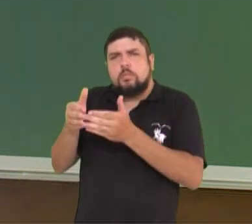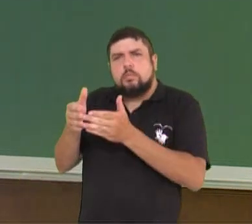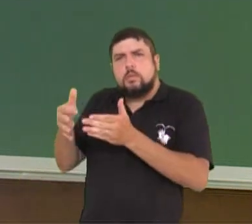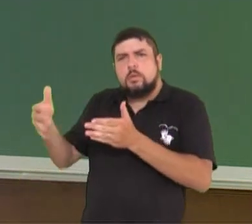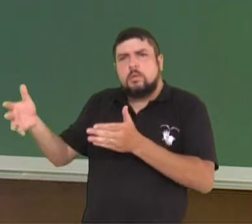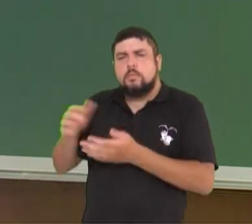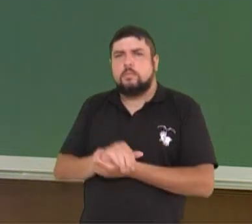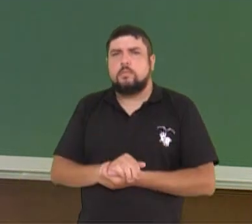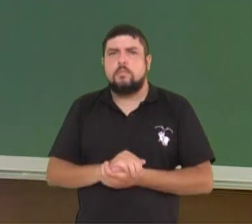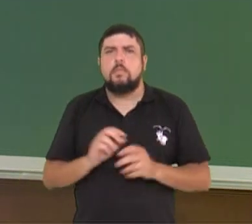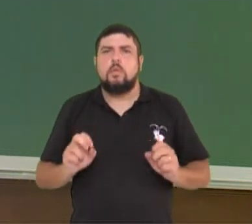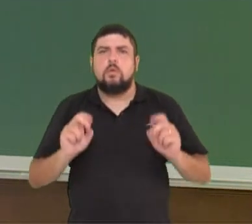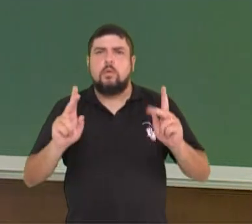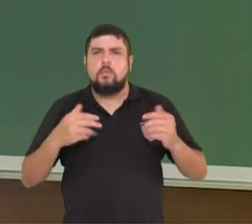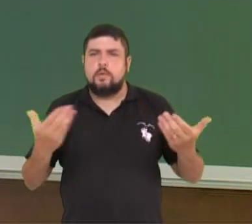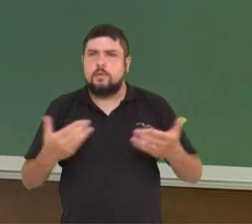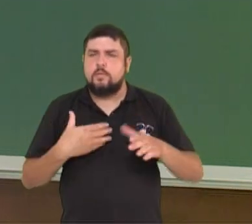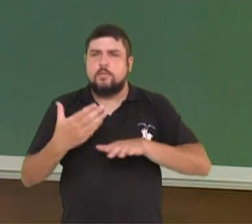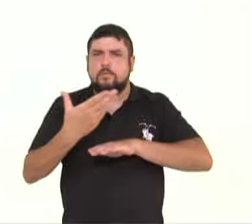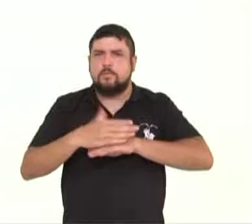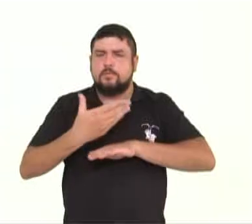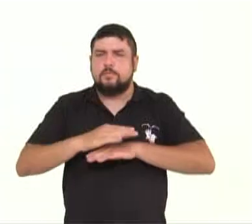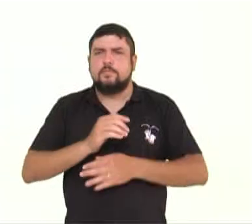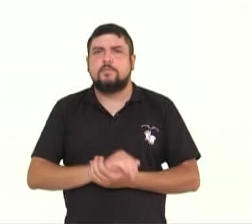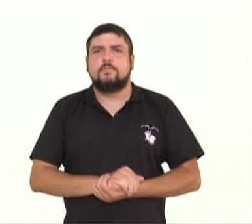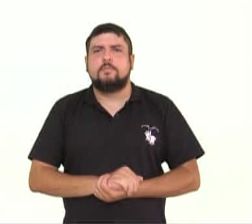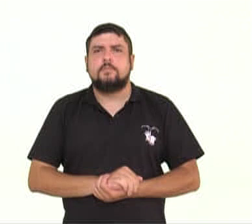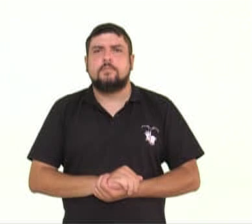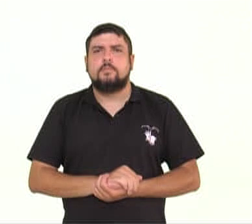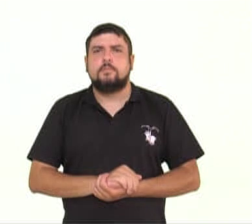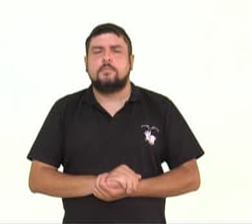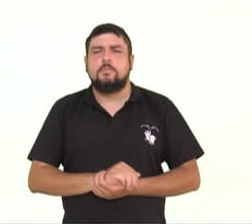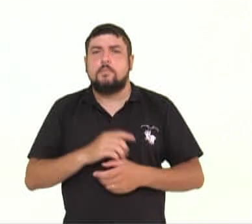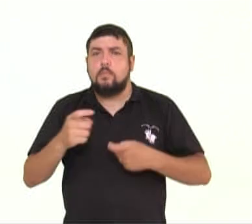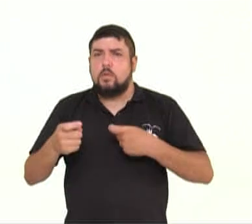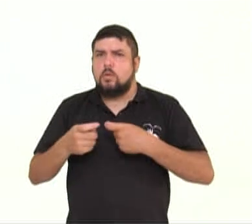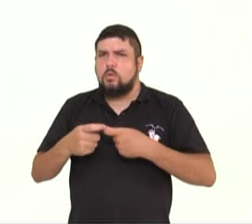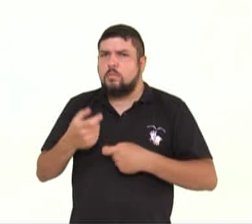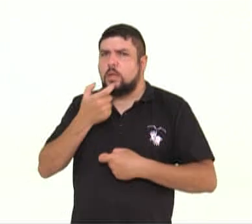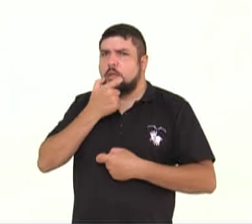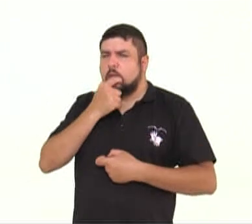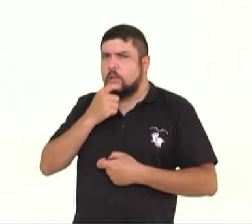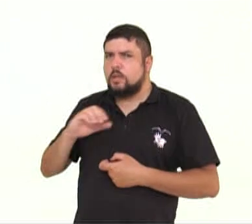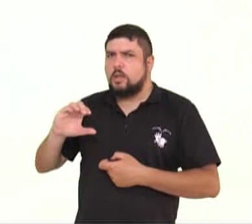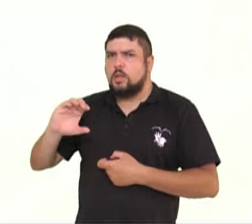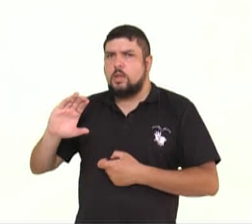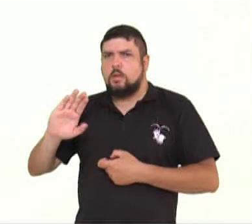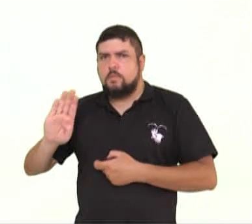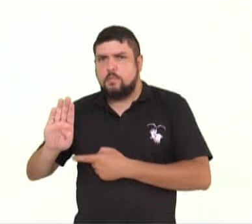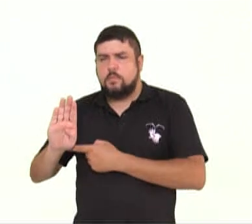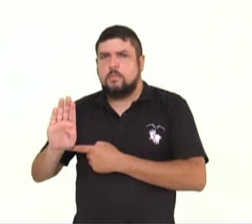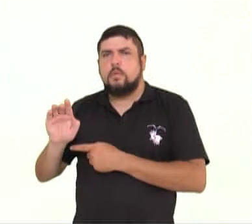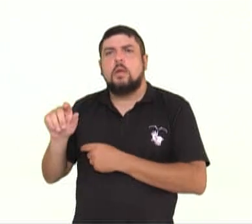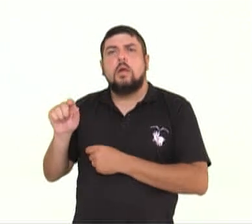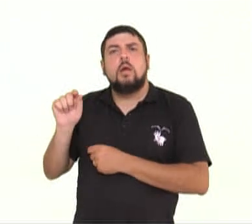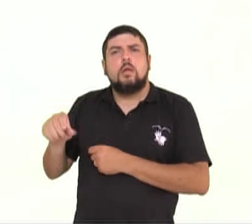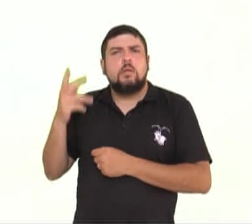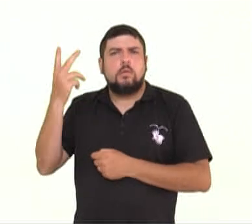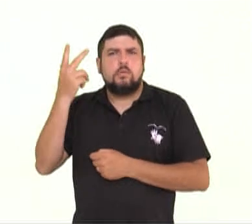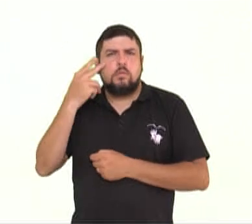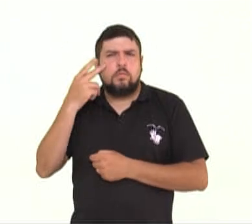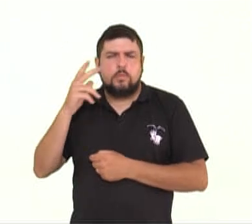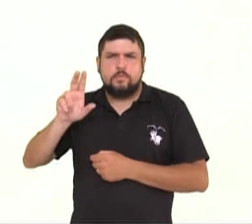vamos fazer aqui uma prática, um exercício com vocês. O médico inglês Charles Blagden, de uma forma não muito